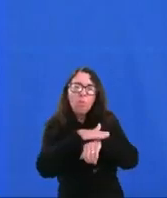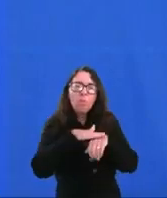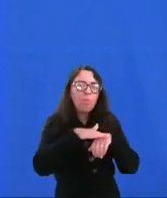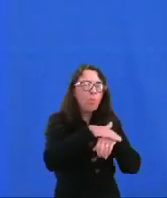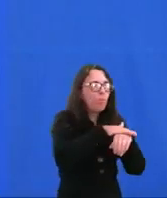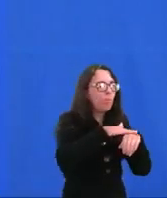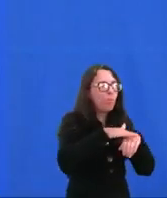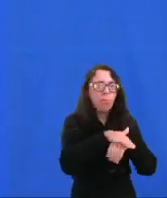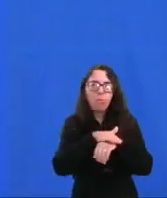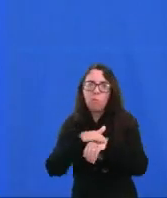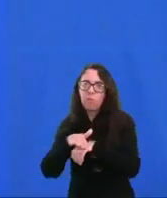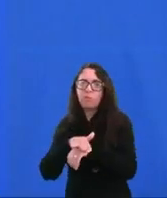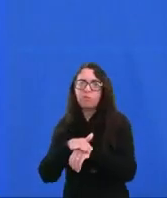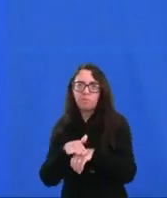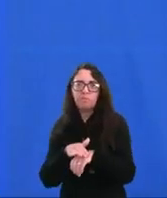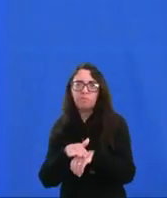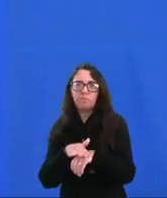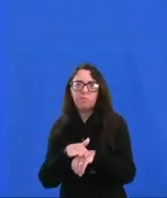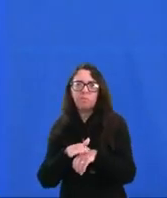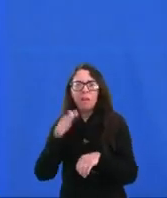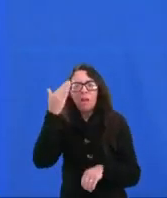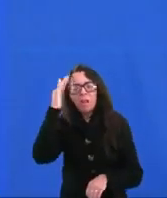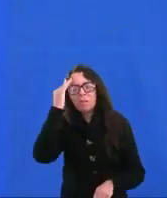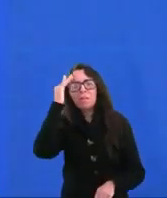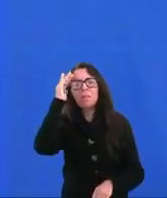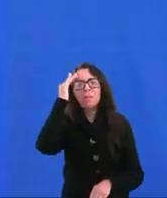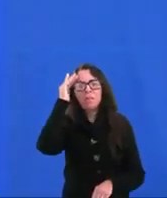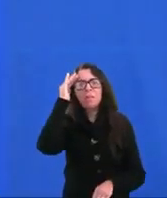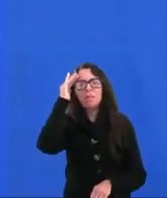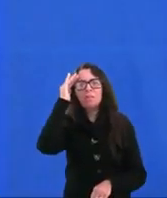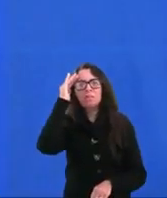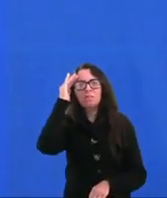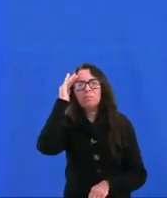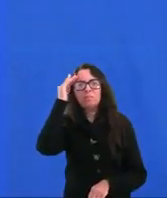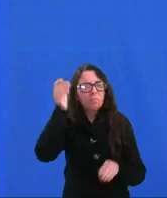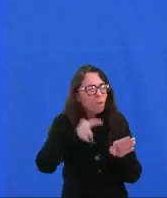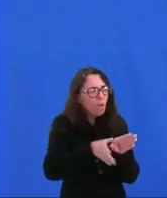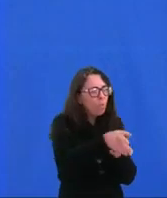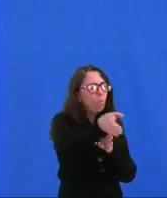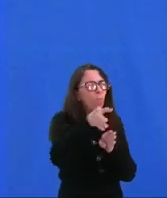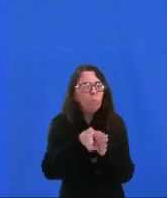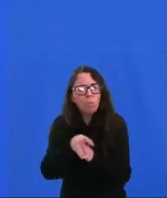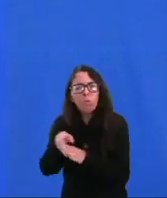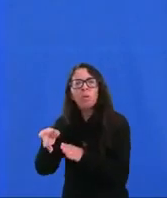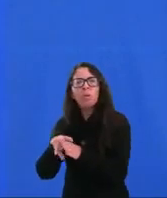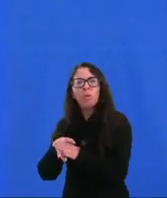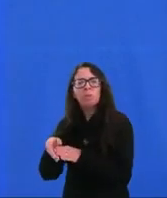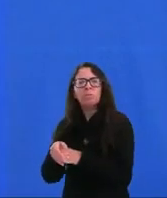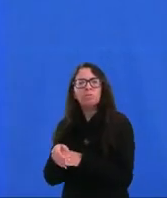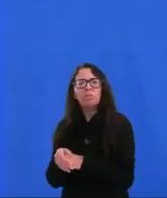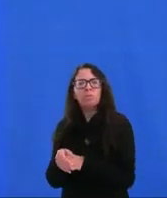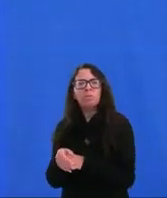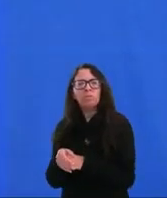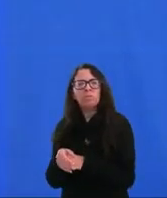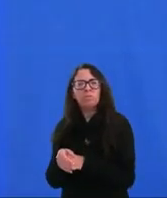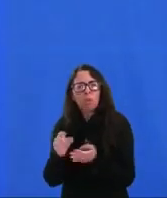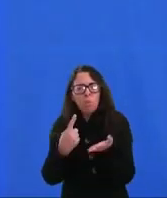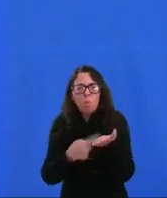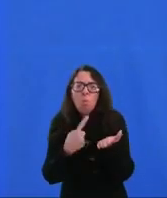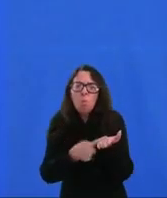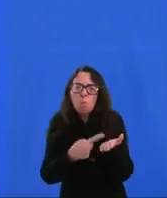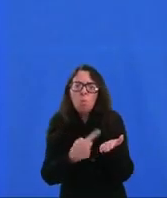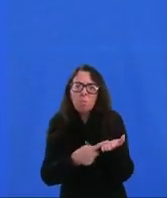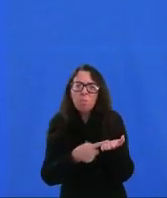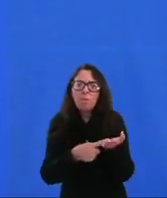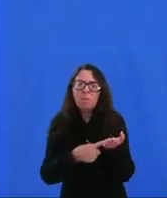não prejudicar o nosso próximo, né? O próximo tem muita valia em nós. É melhor a gente sofrer por amor ao